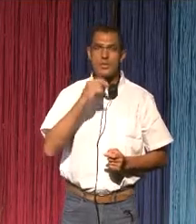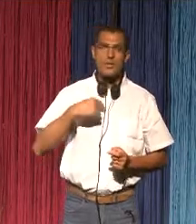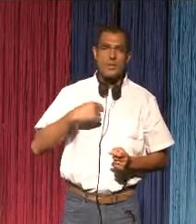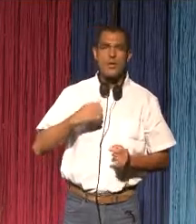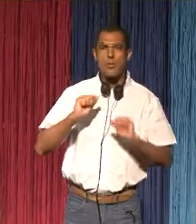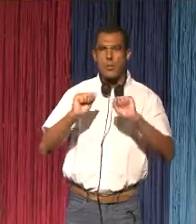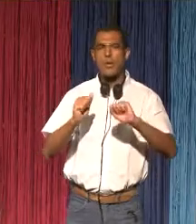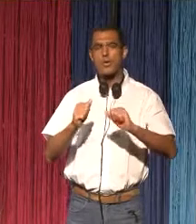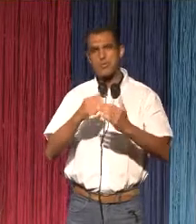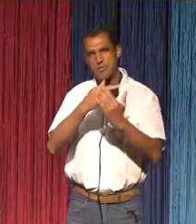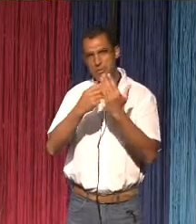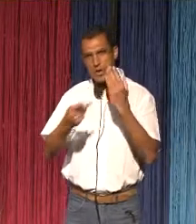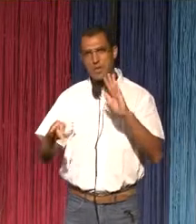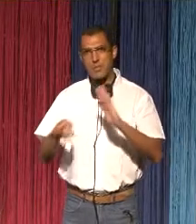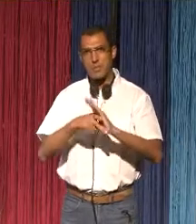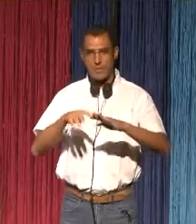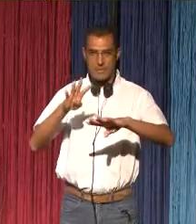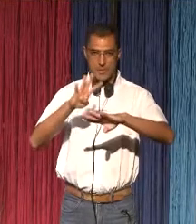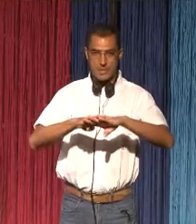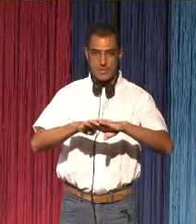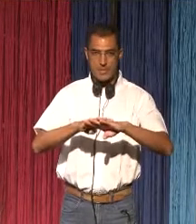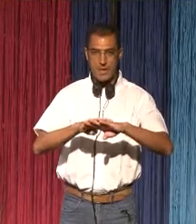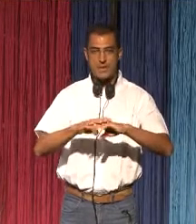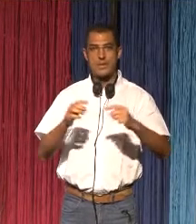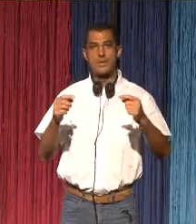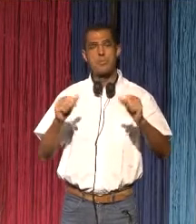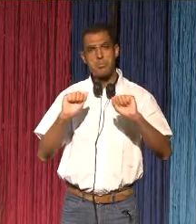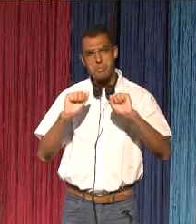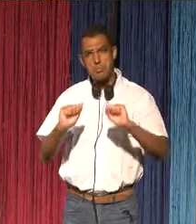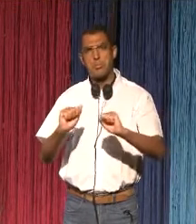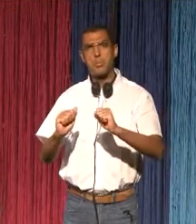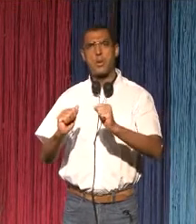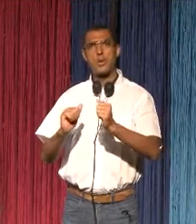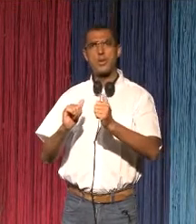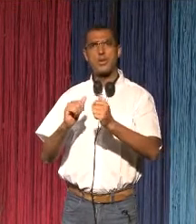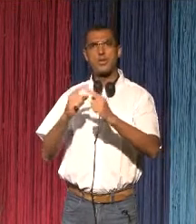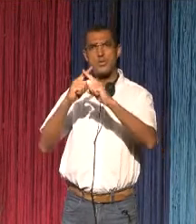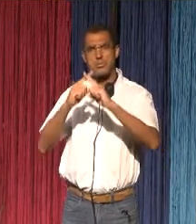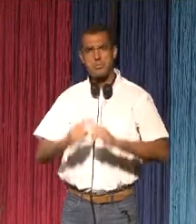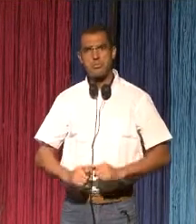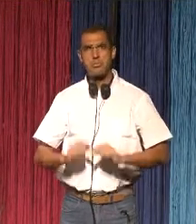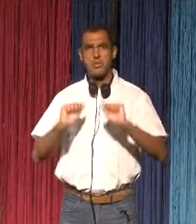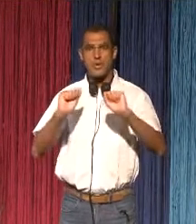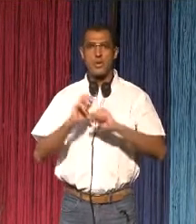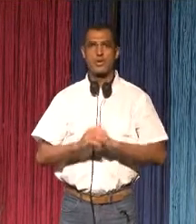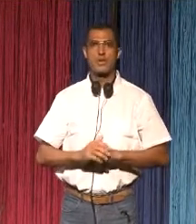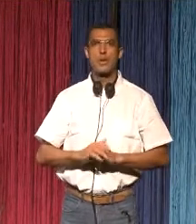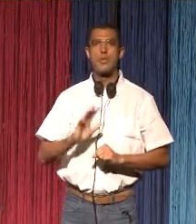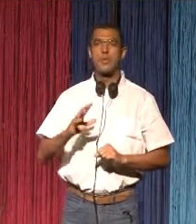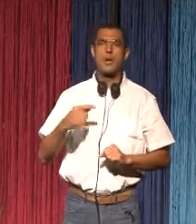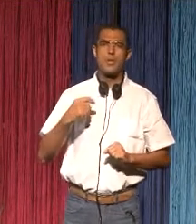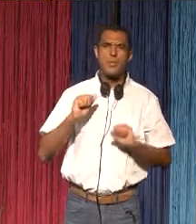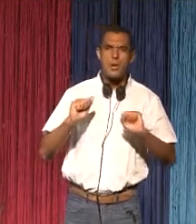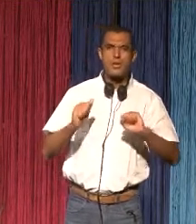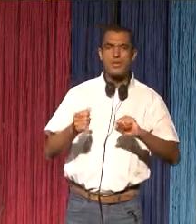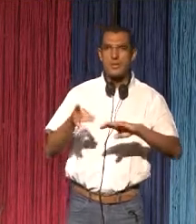da matemática, usando jogos. Mas eu não posso reduzir a aprendizagem da matemática a jogo.